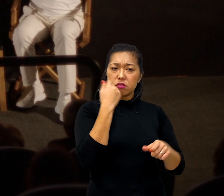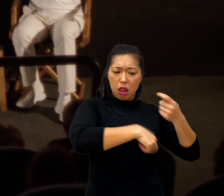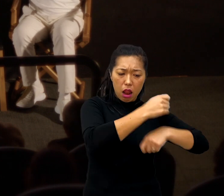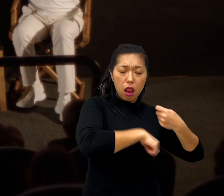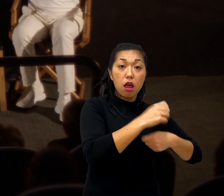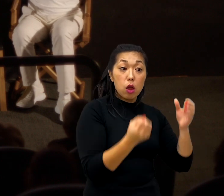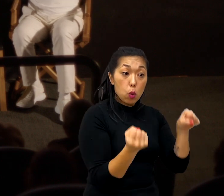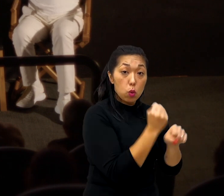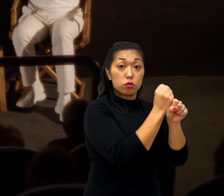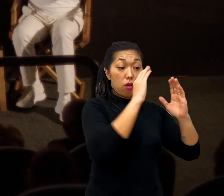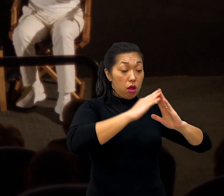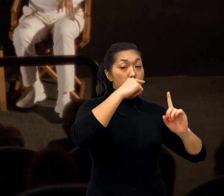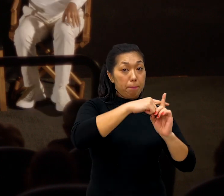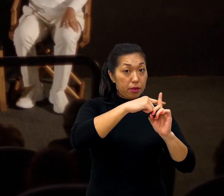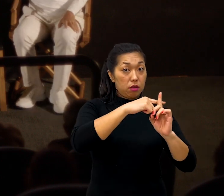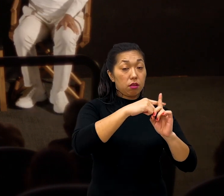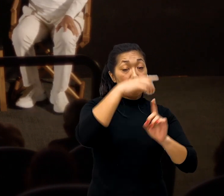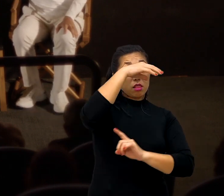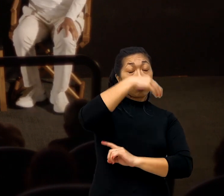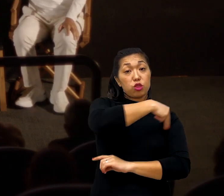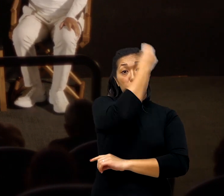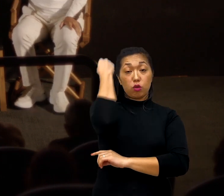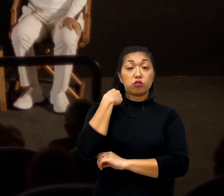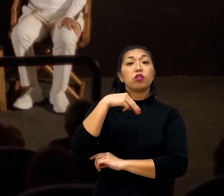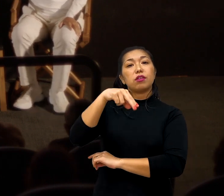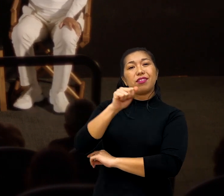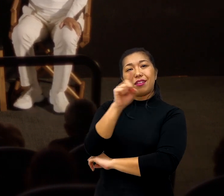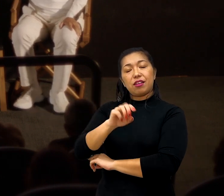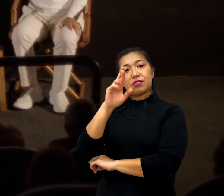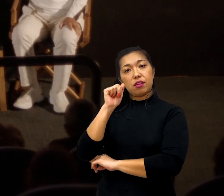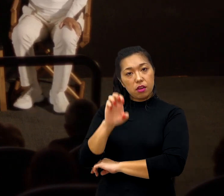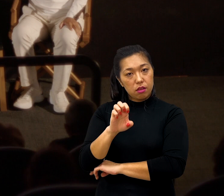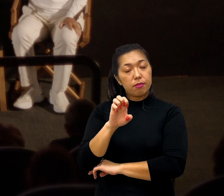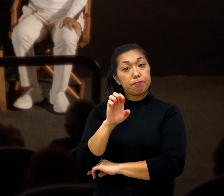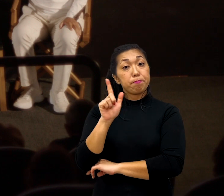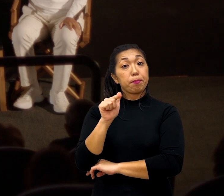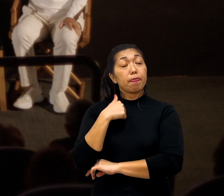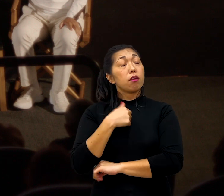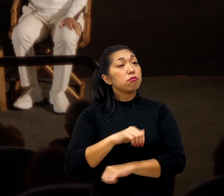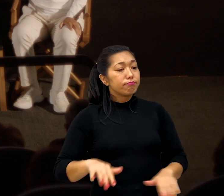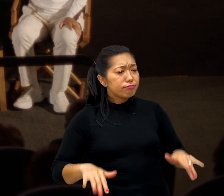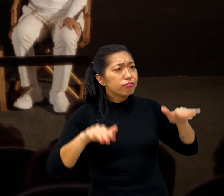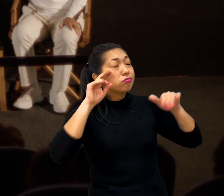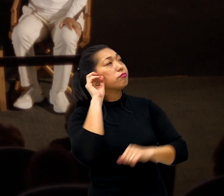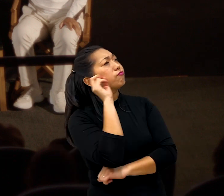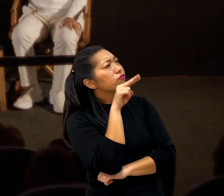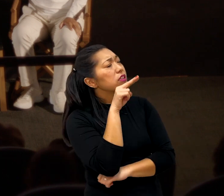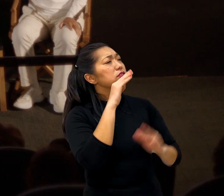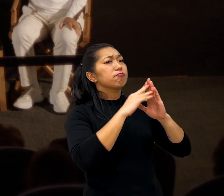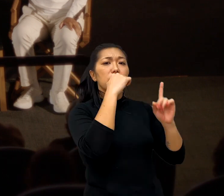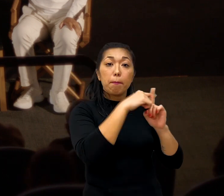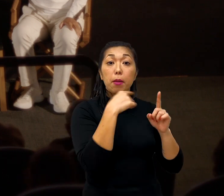A capela estava lá, é a capela de Nossa Senhora de Nazaré. Eu cresci olhando aquela capela pelo carinho